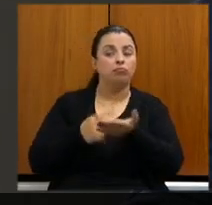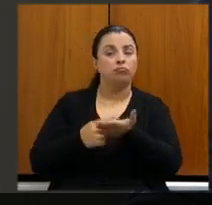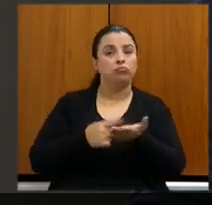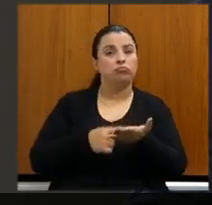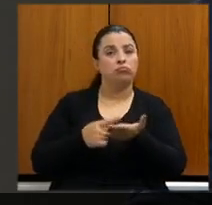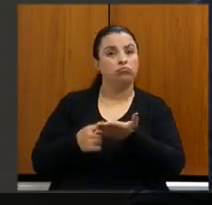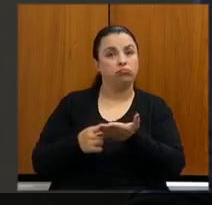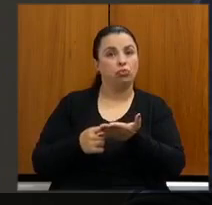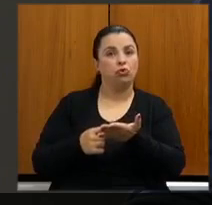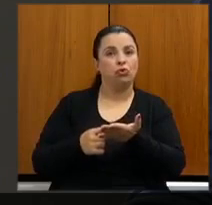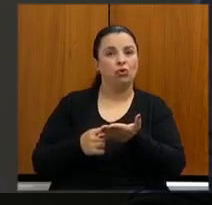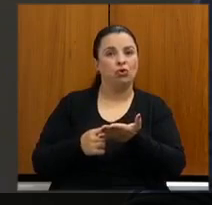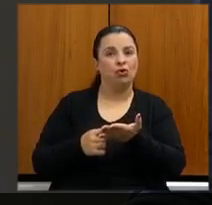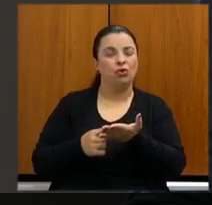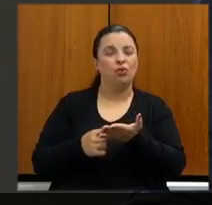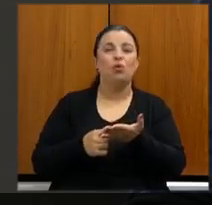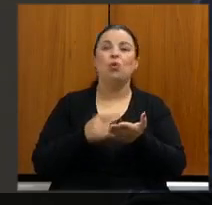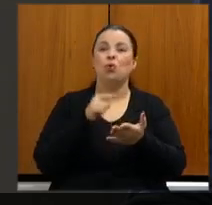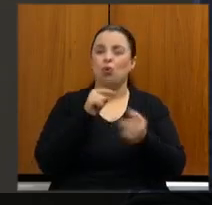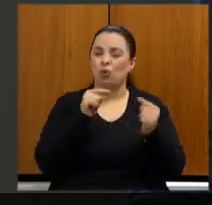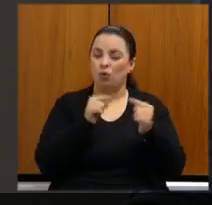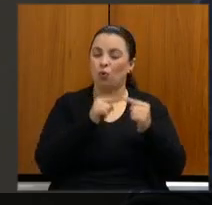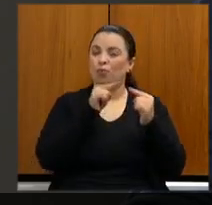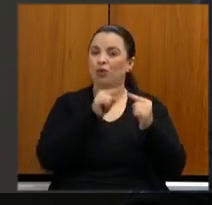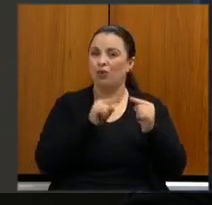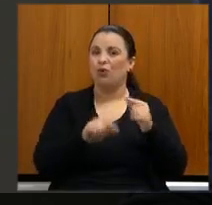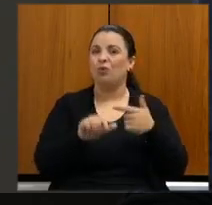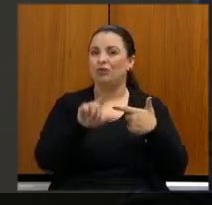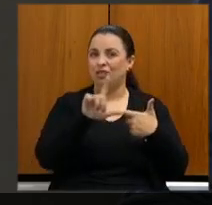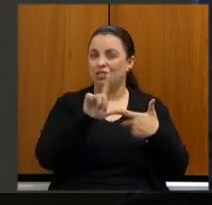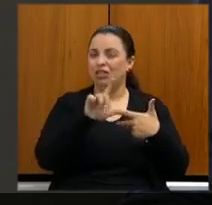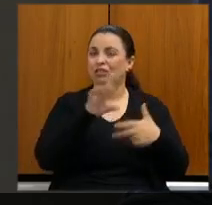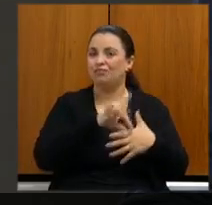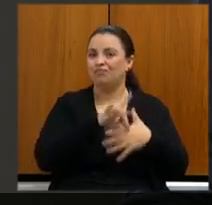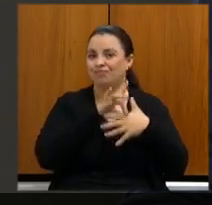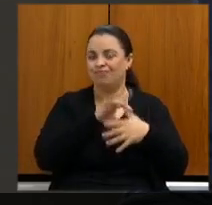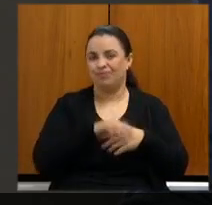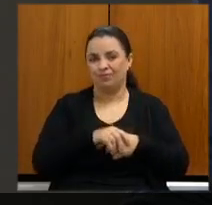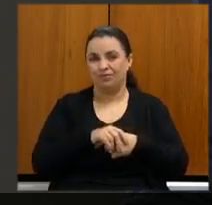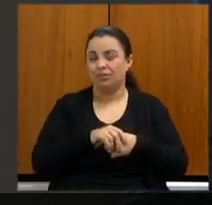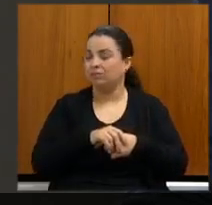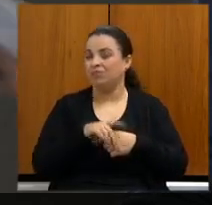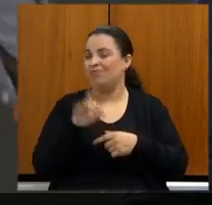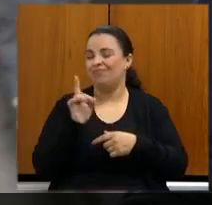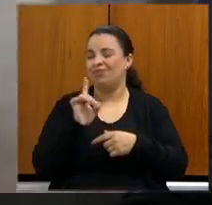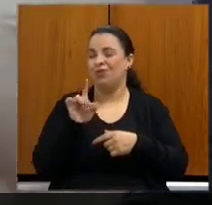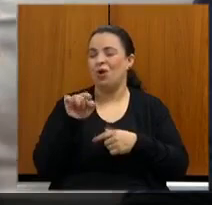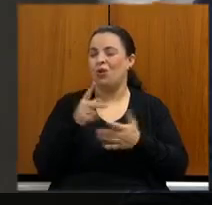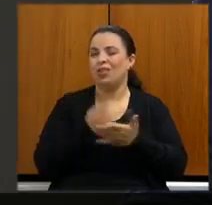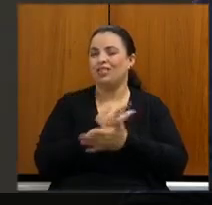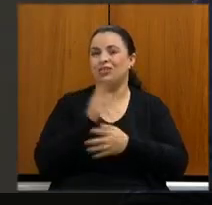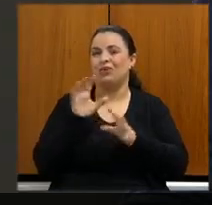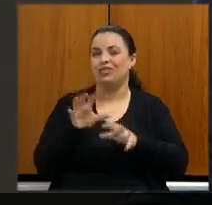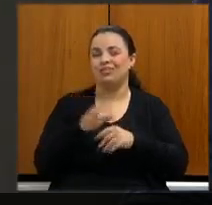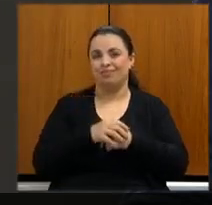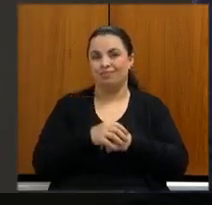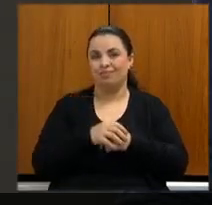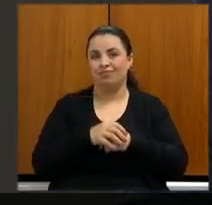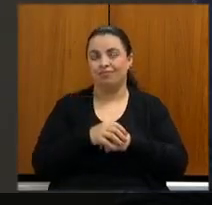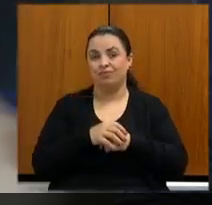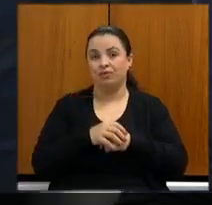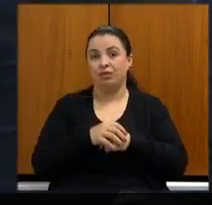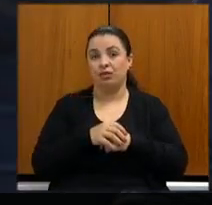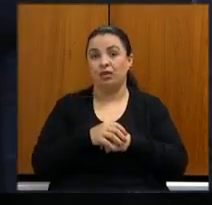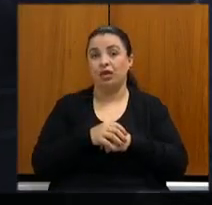não foi o caso o poder executivo encaminha para assembleias essa solicitação